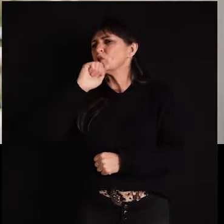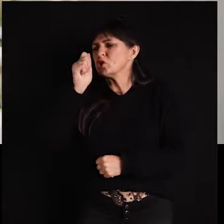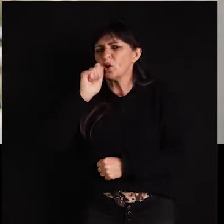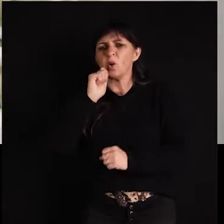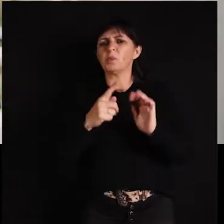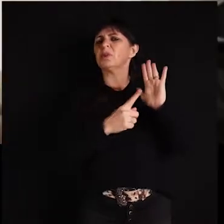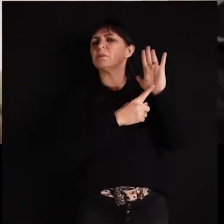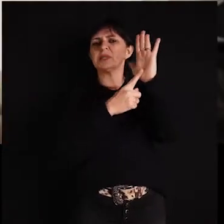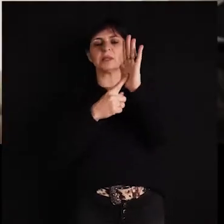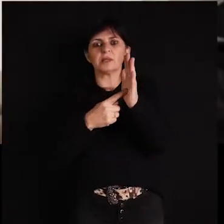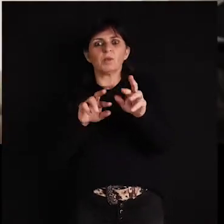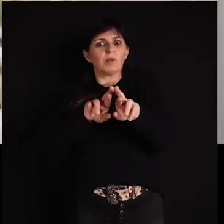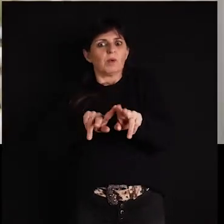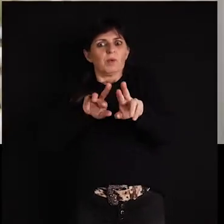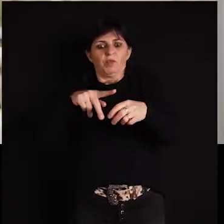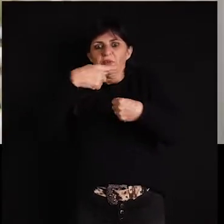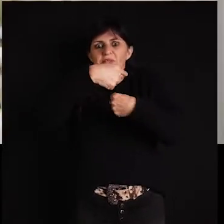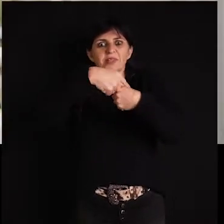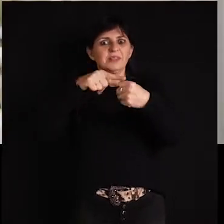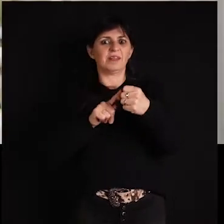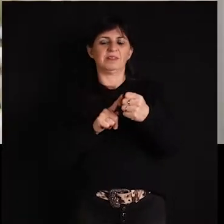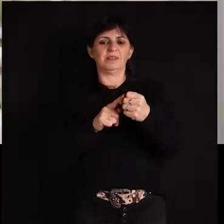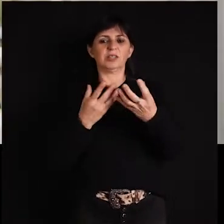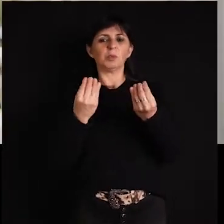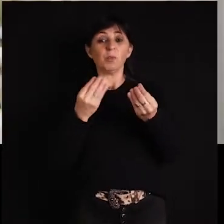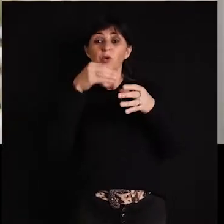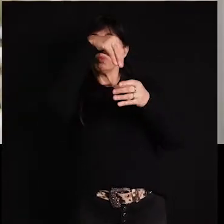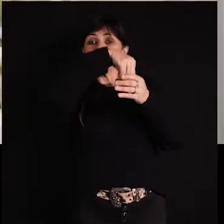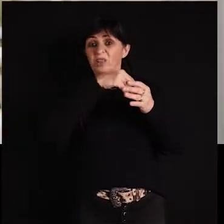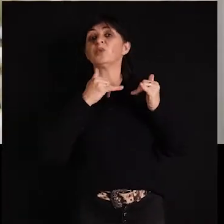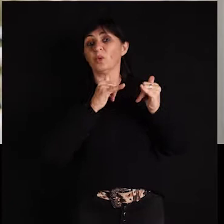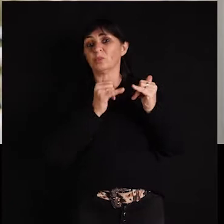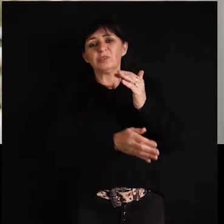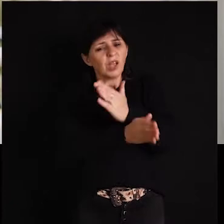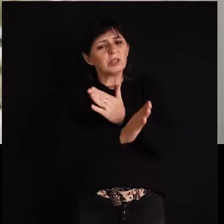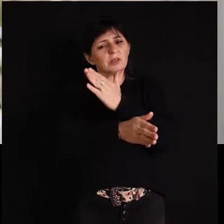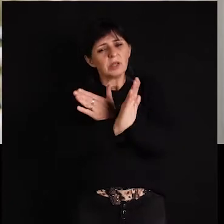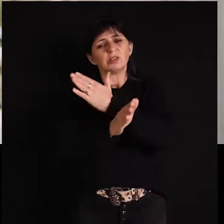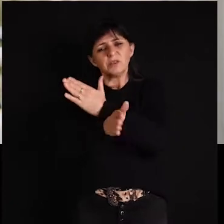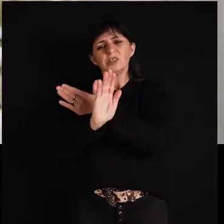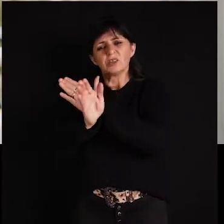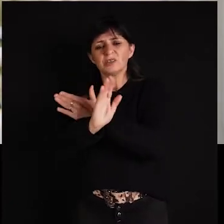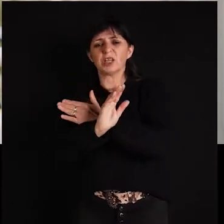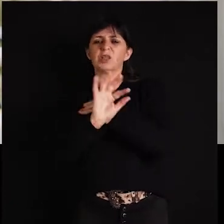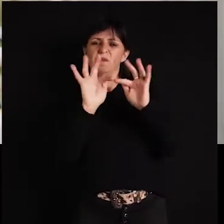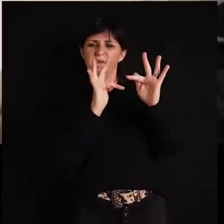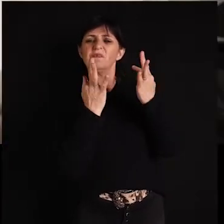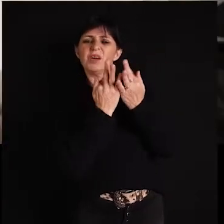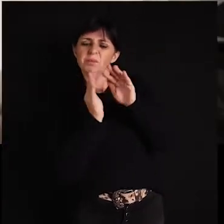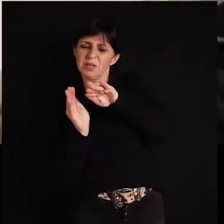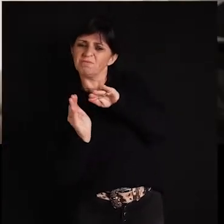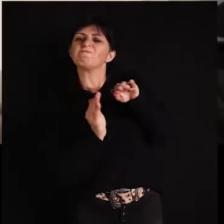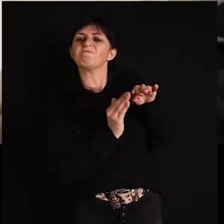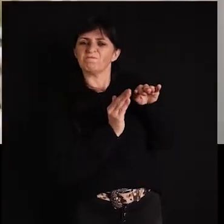em muitas cidades, né? A gente passa mais tempo dentro do ônibus do que com nossa própria família, nossos